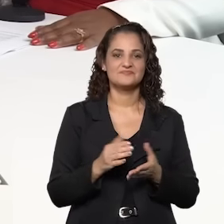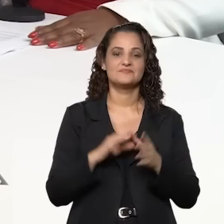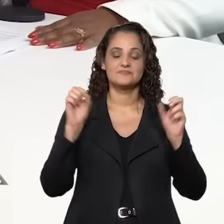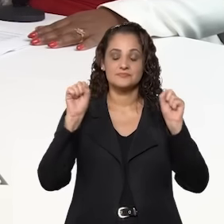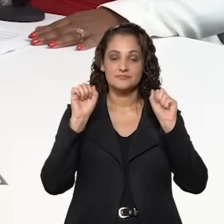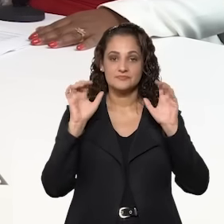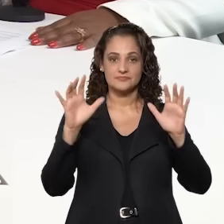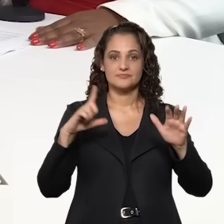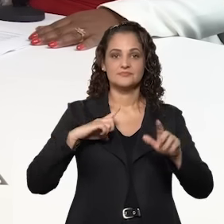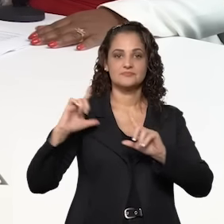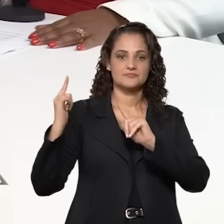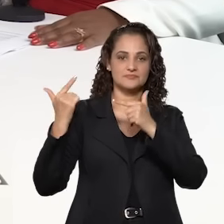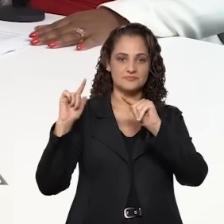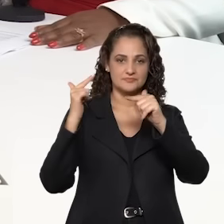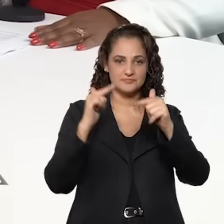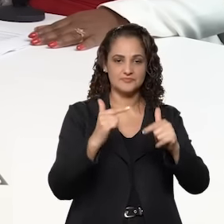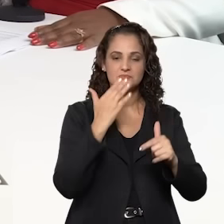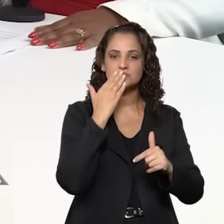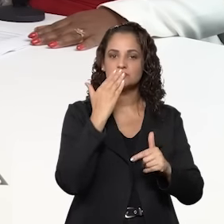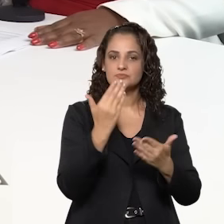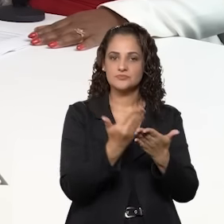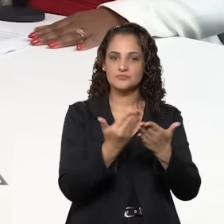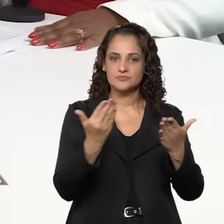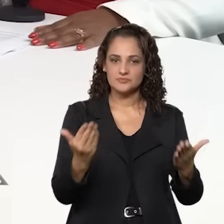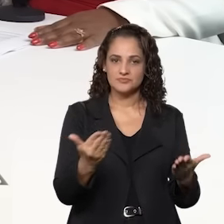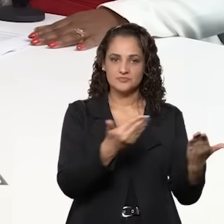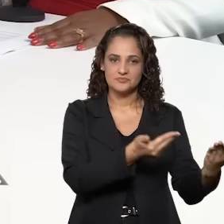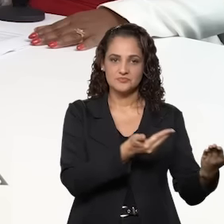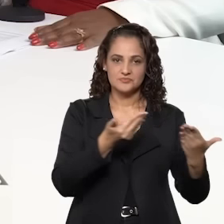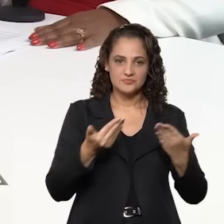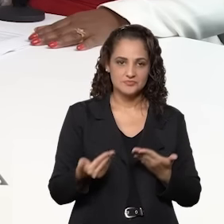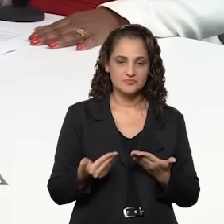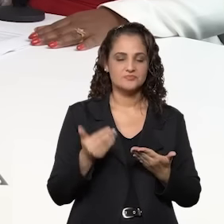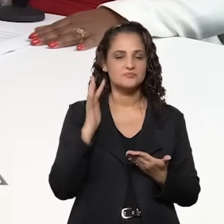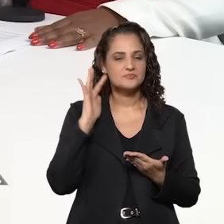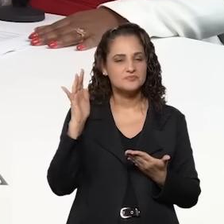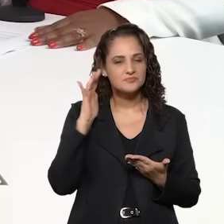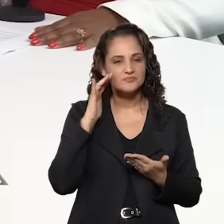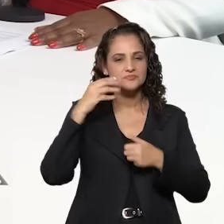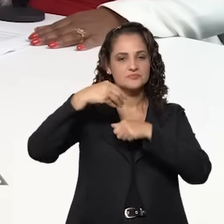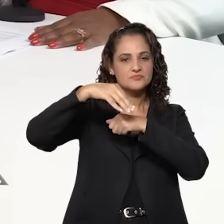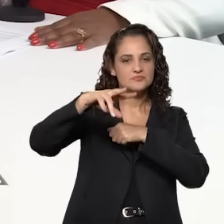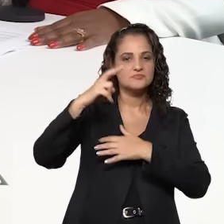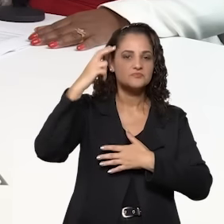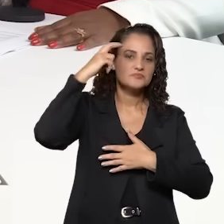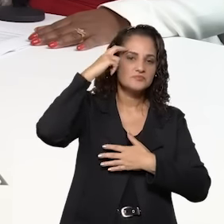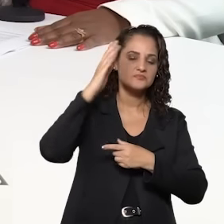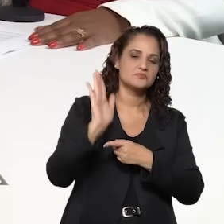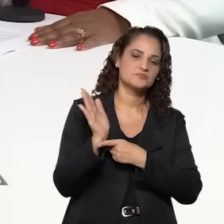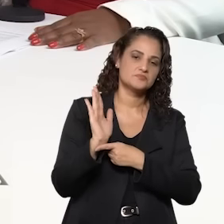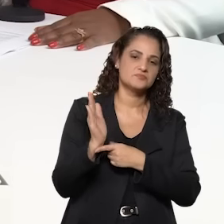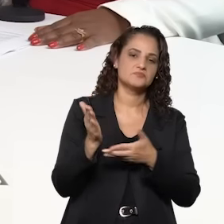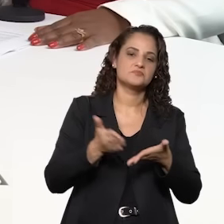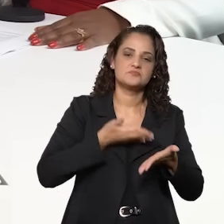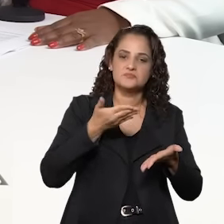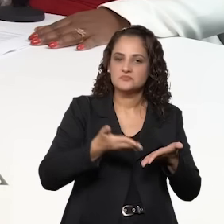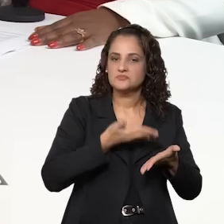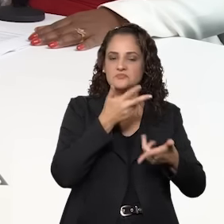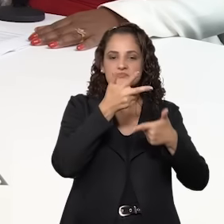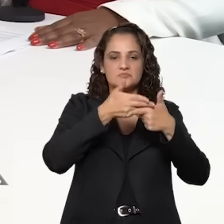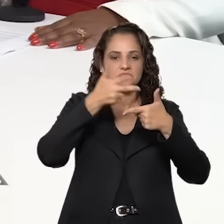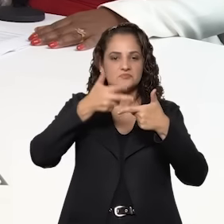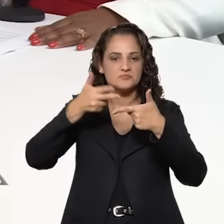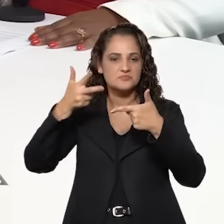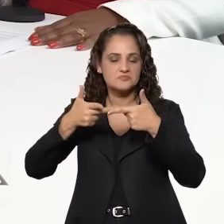insites a gente tem uma tradição que é pedir pras nossas convidadas trazerem alguma dica cultural pode ser um filme pode ser um livro uma